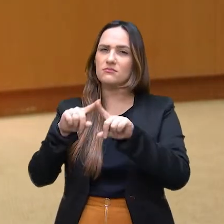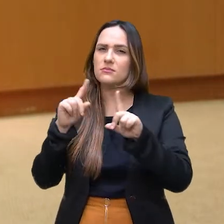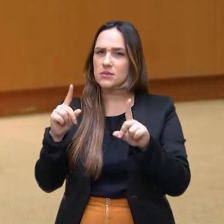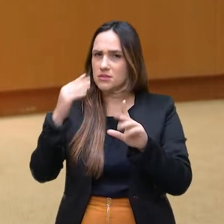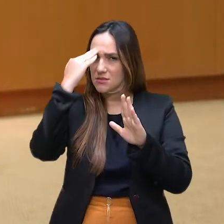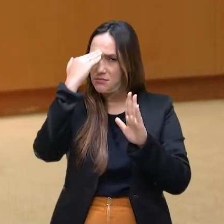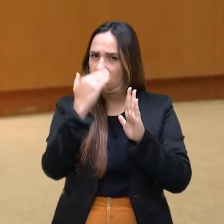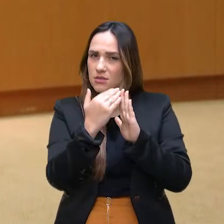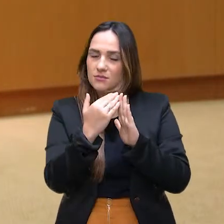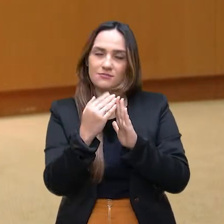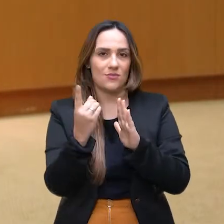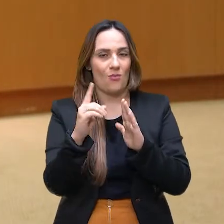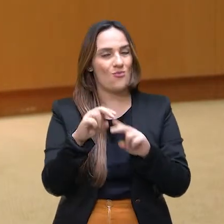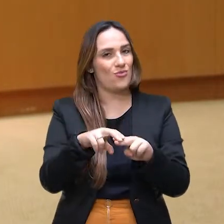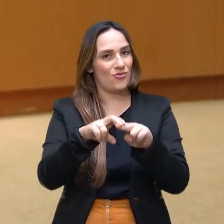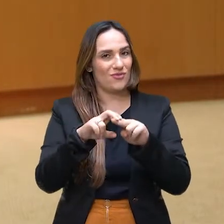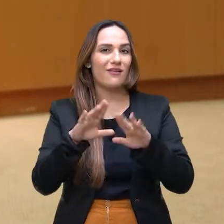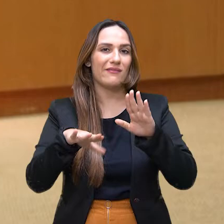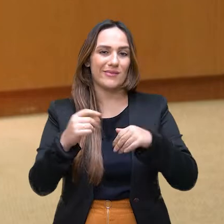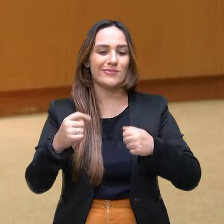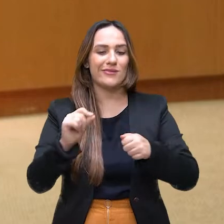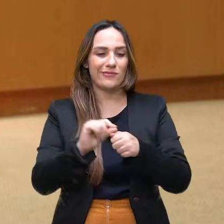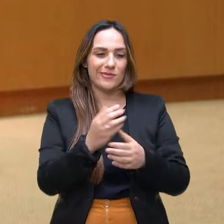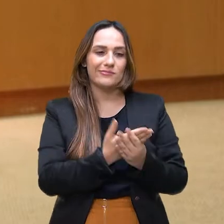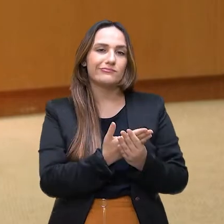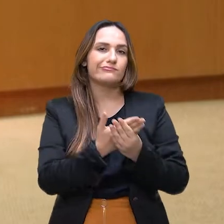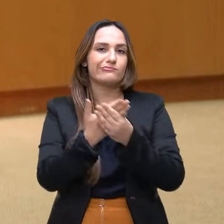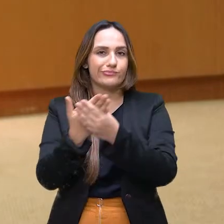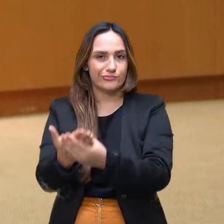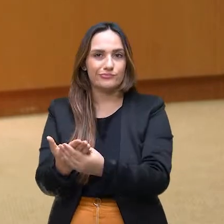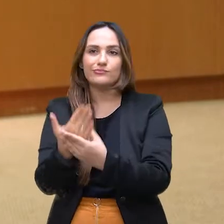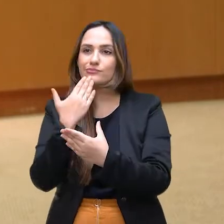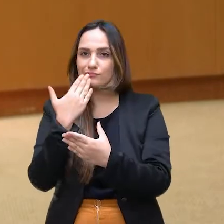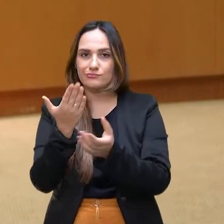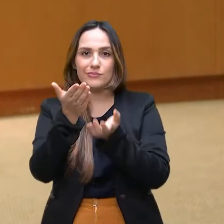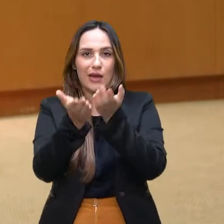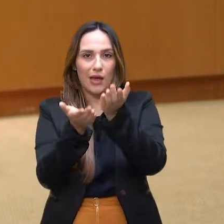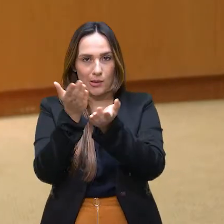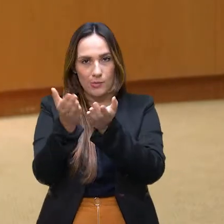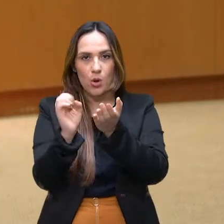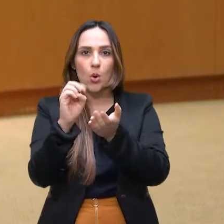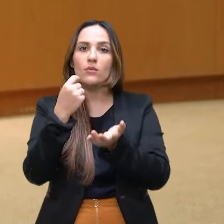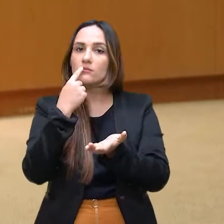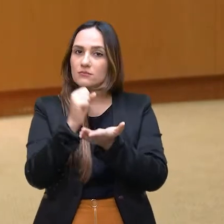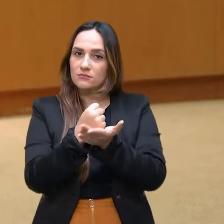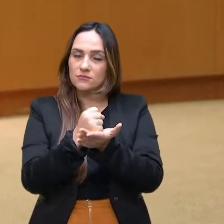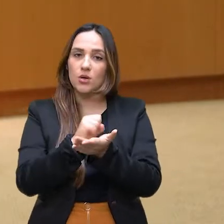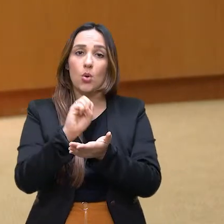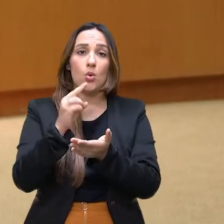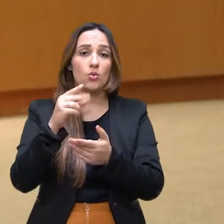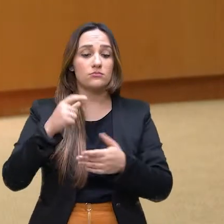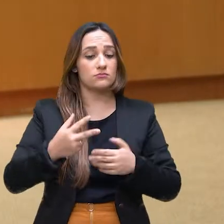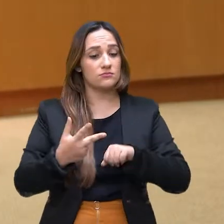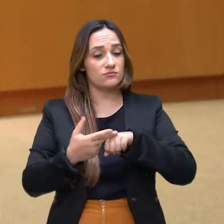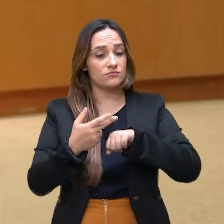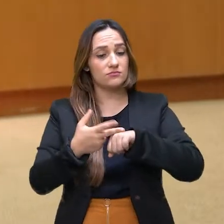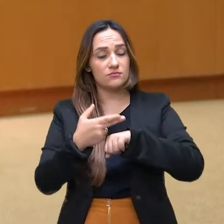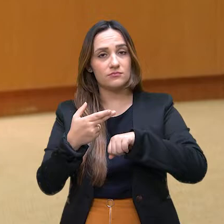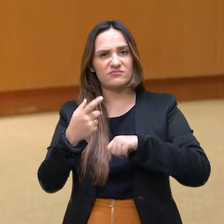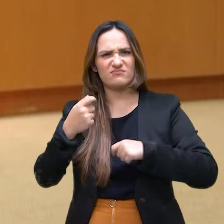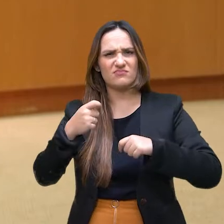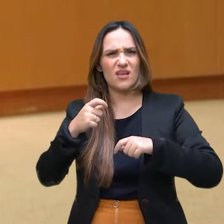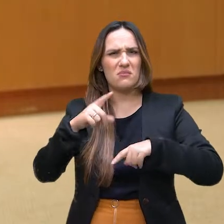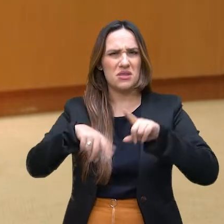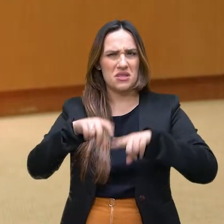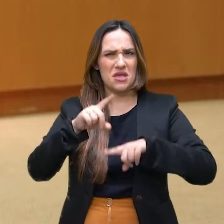respeitado e surgem ações na Justiça para conseguir tratamentos, medicamentos, equipamentos e cirurgias ou